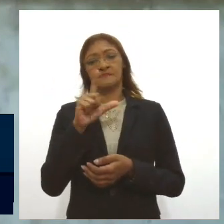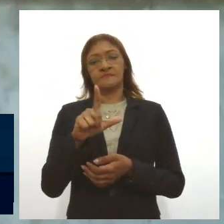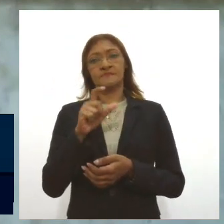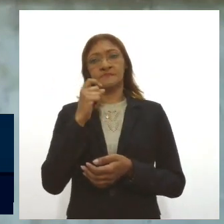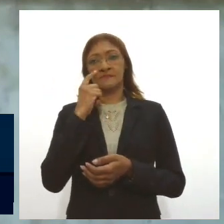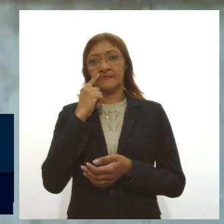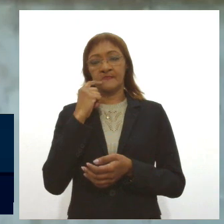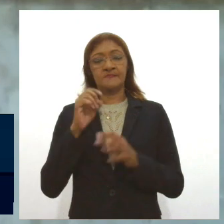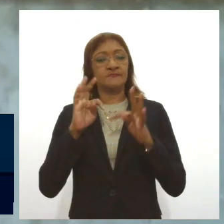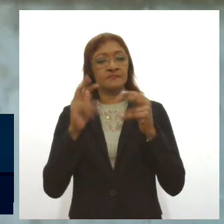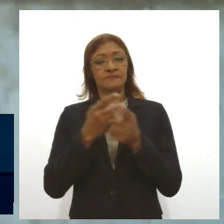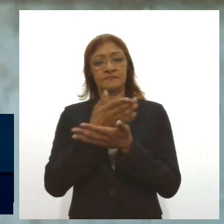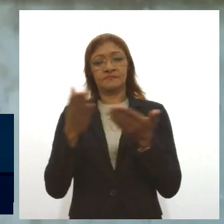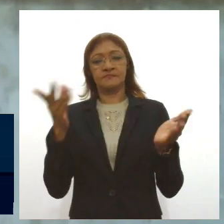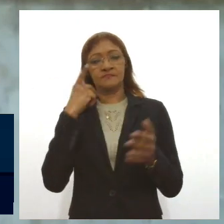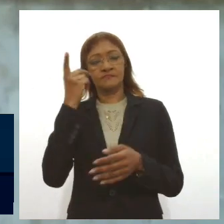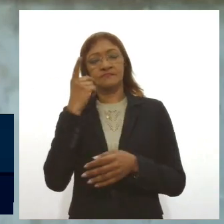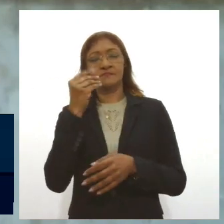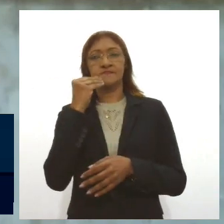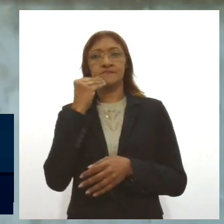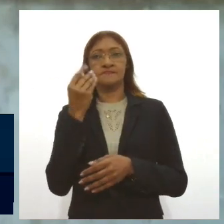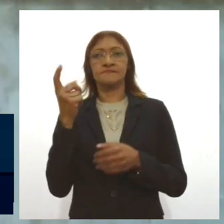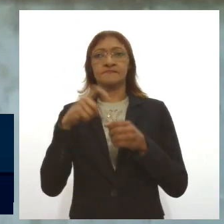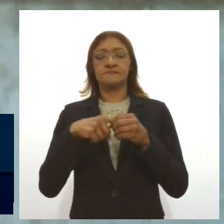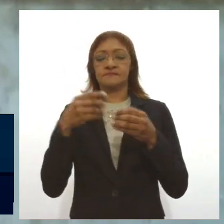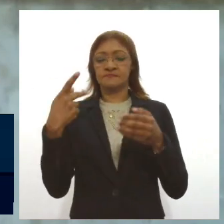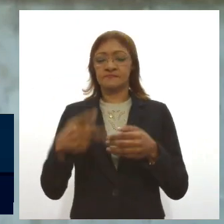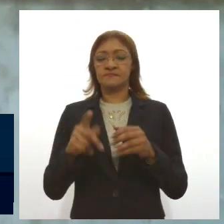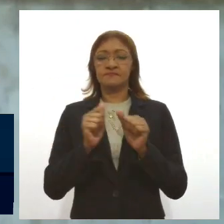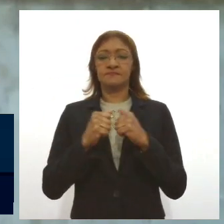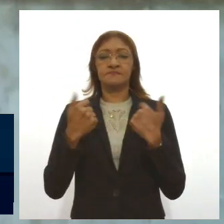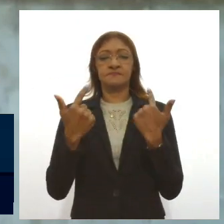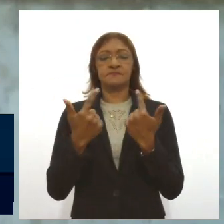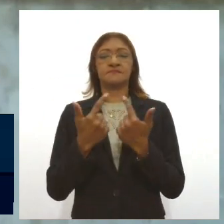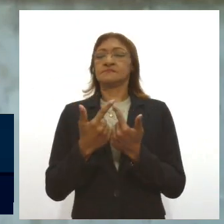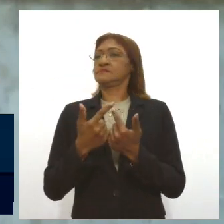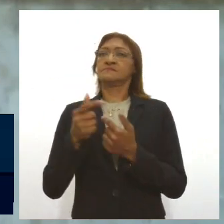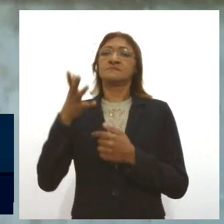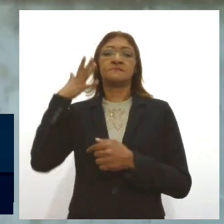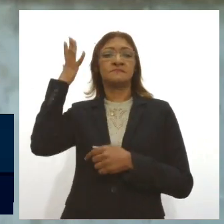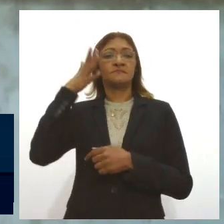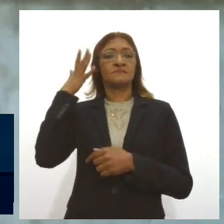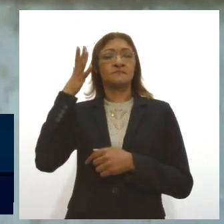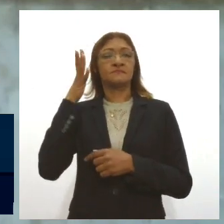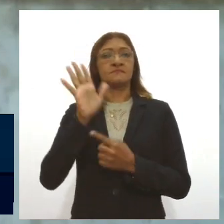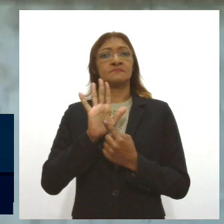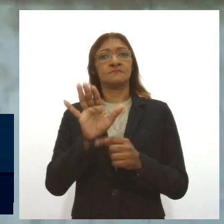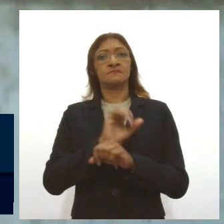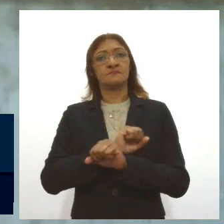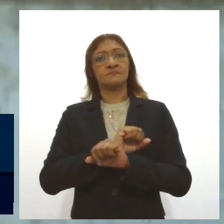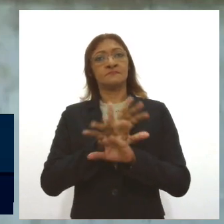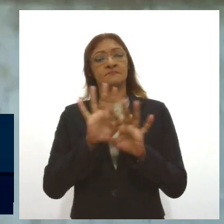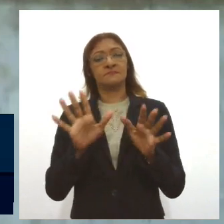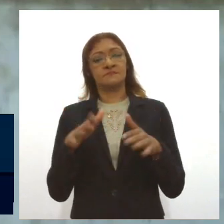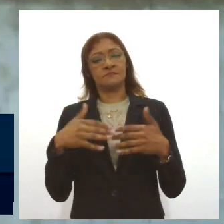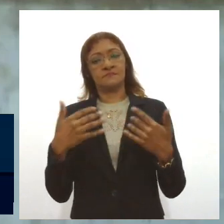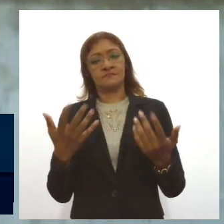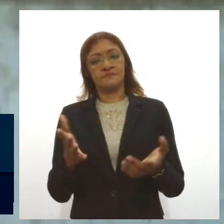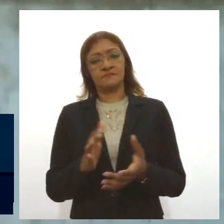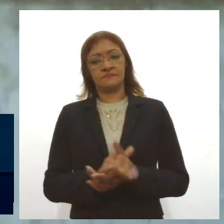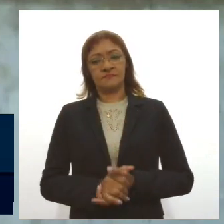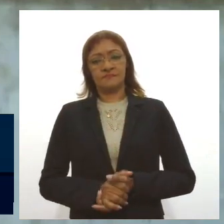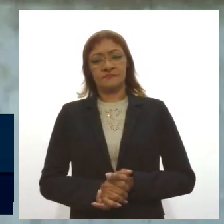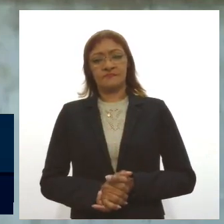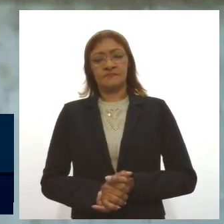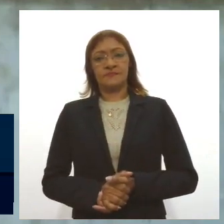de ter nos dado essa oportunidade de poder voltar a essa igreja casa para fazer a apresentação mesmo que sucinta, dessa política de recursos